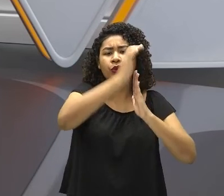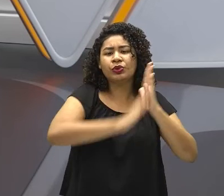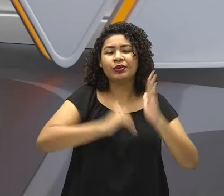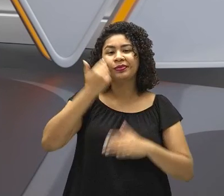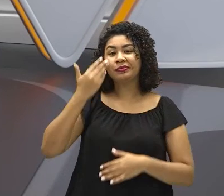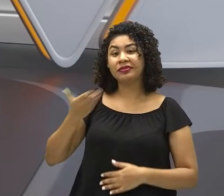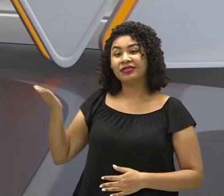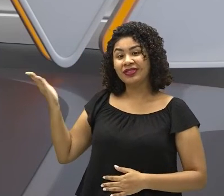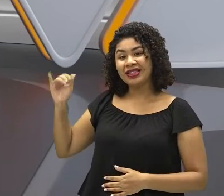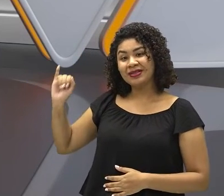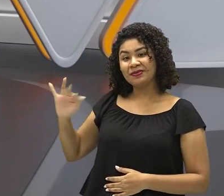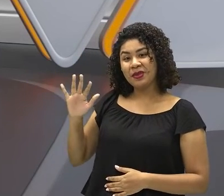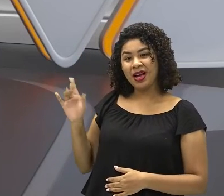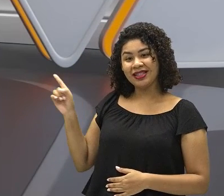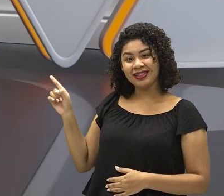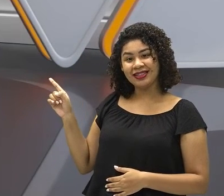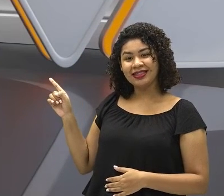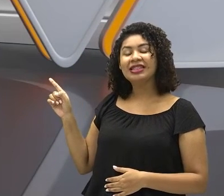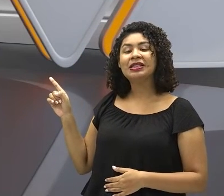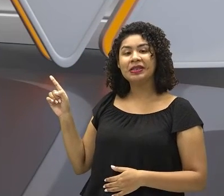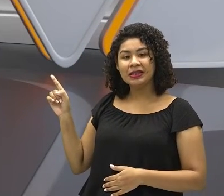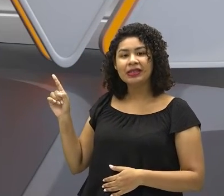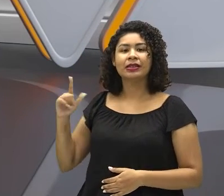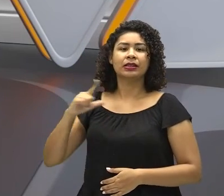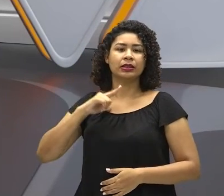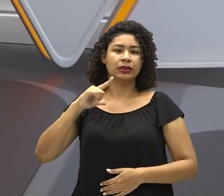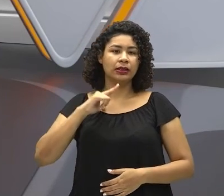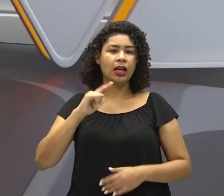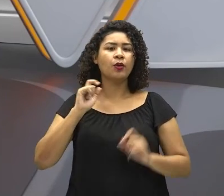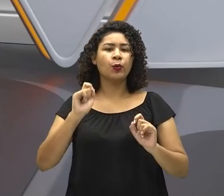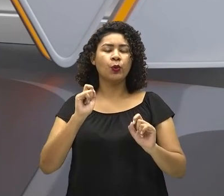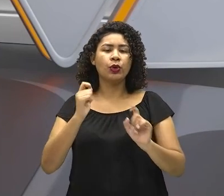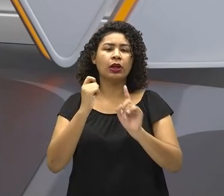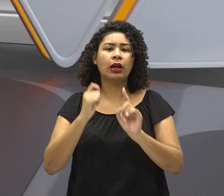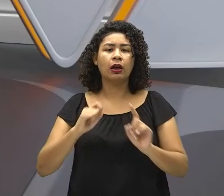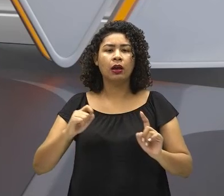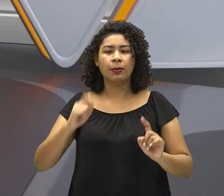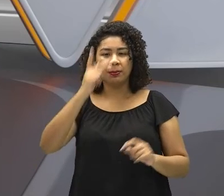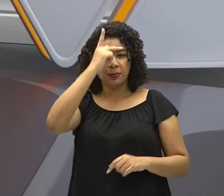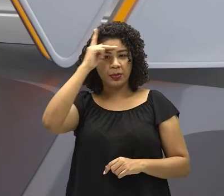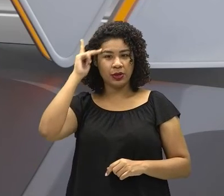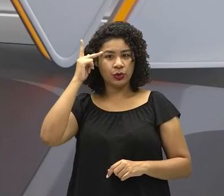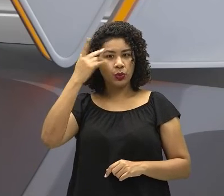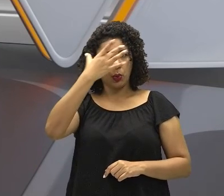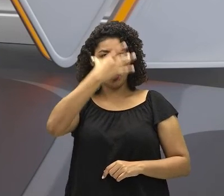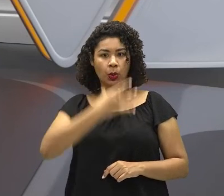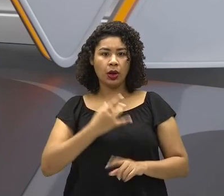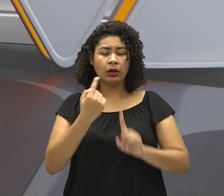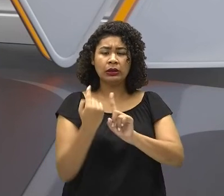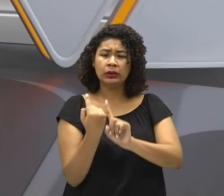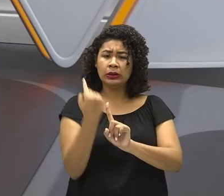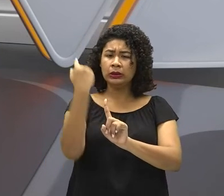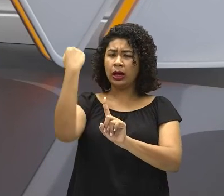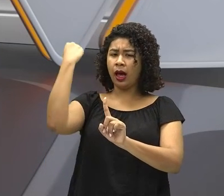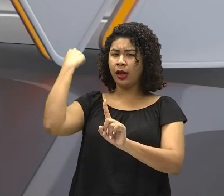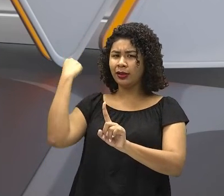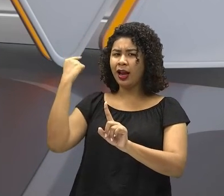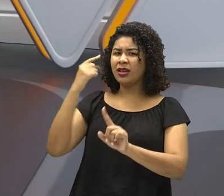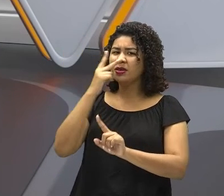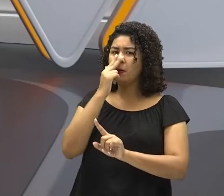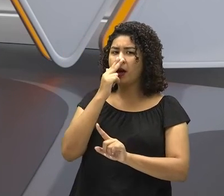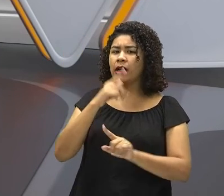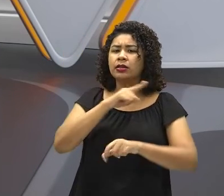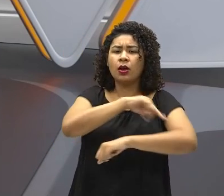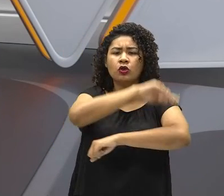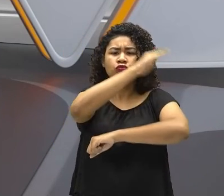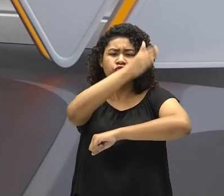observa que eles estão em destaque aqui em primeiro plano na frente, mas que ao fundo você tem a impressão de que tem uma outra